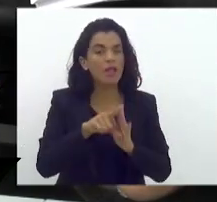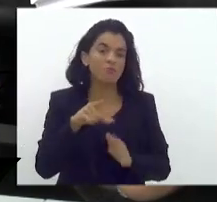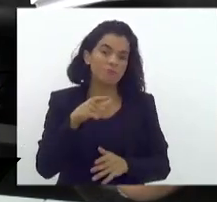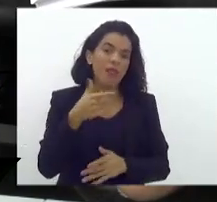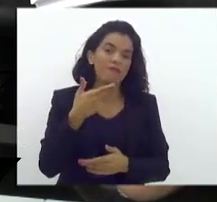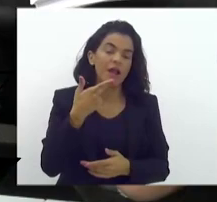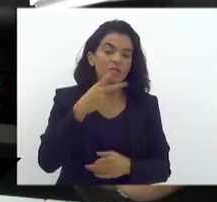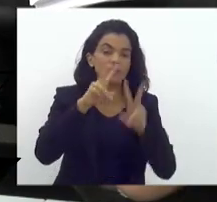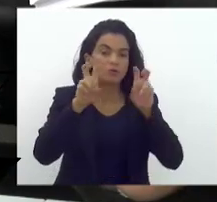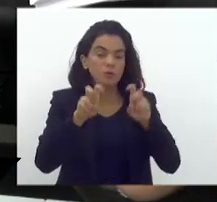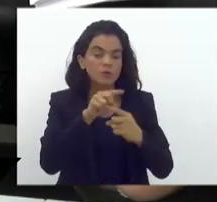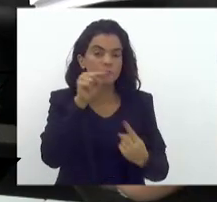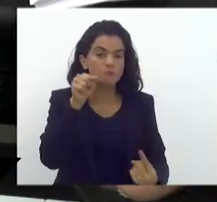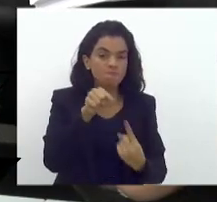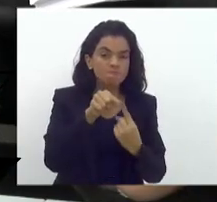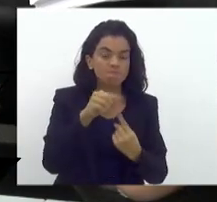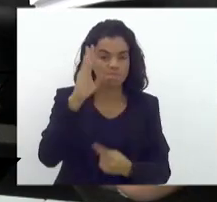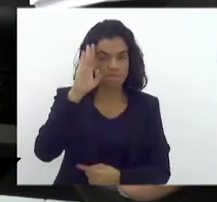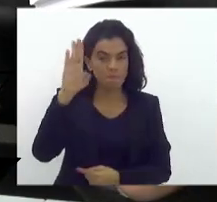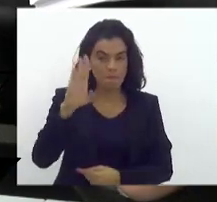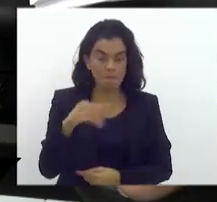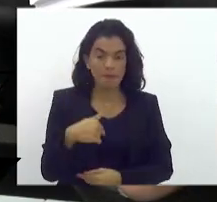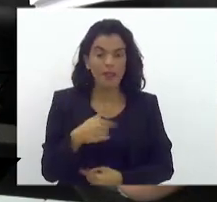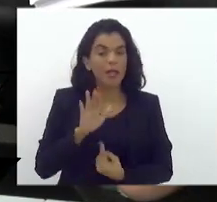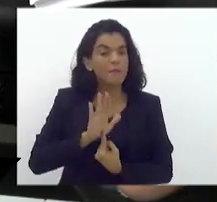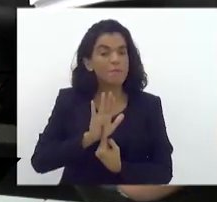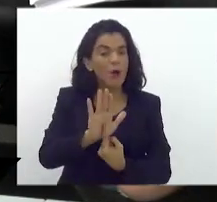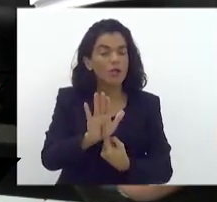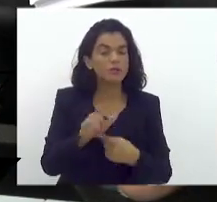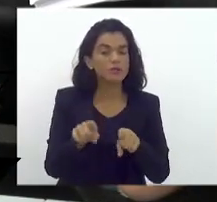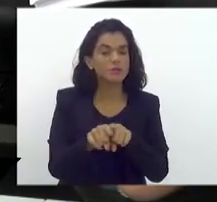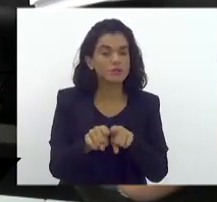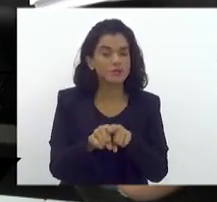fundamental. Ele aponta